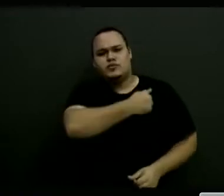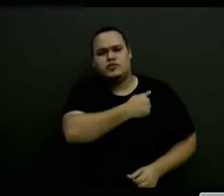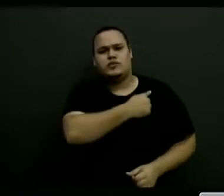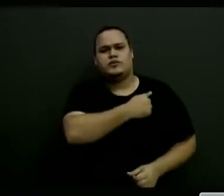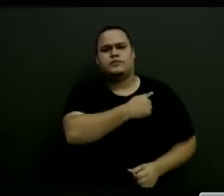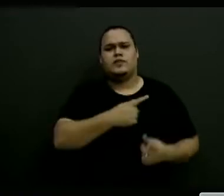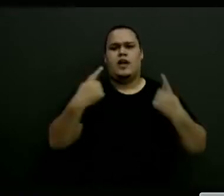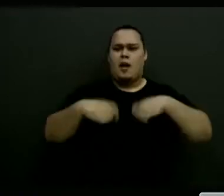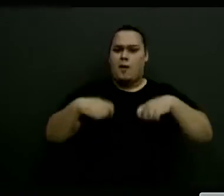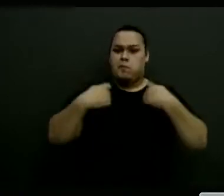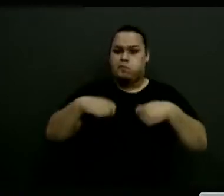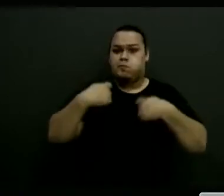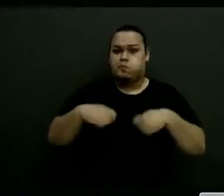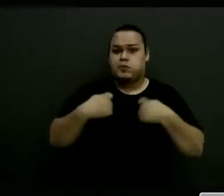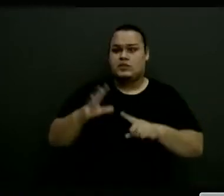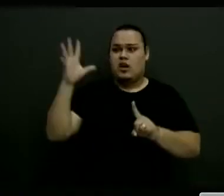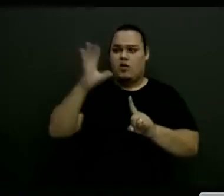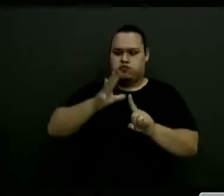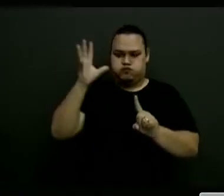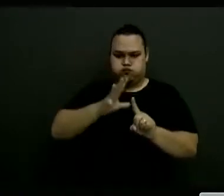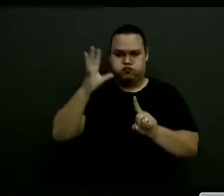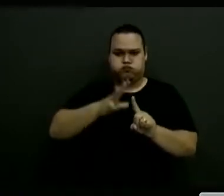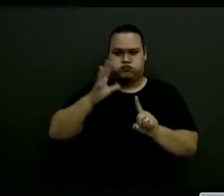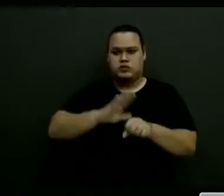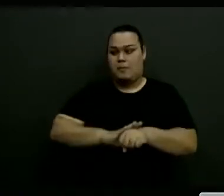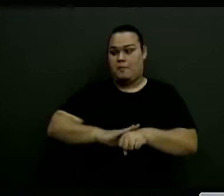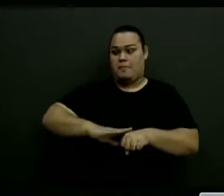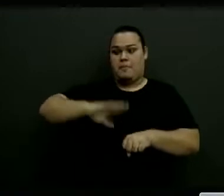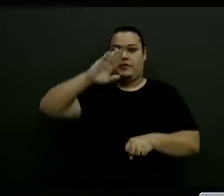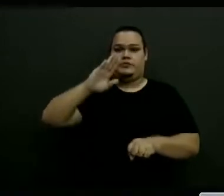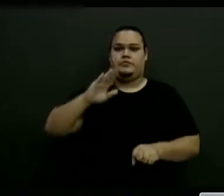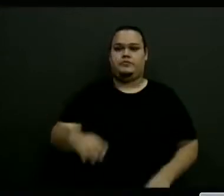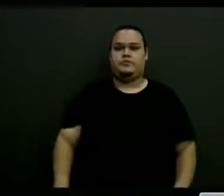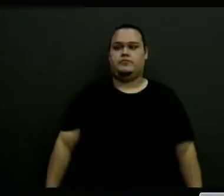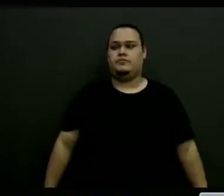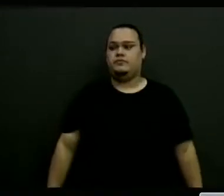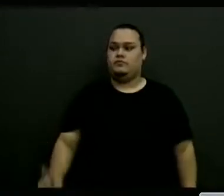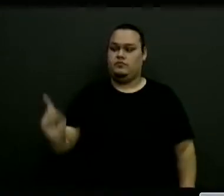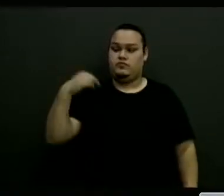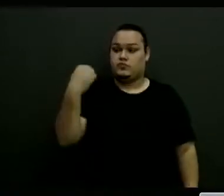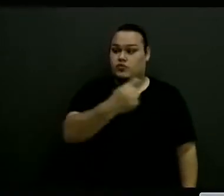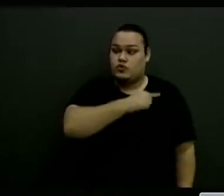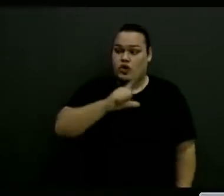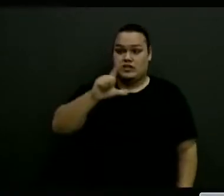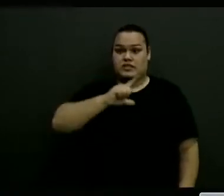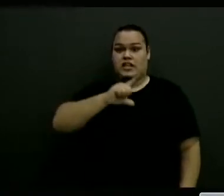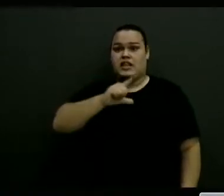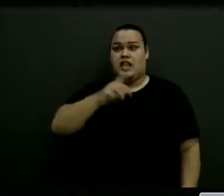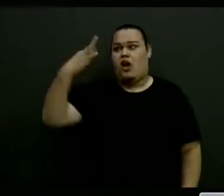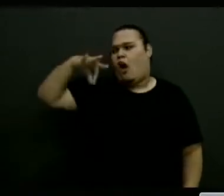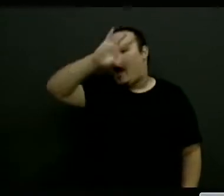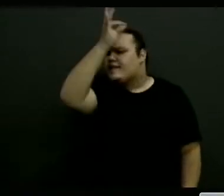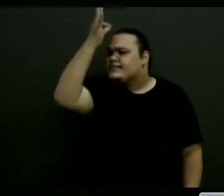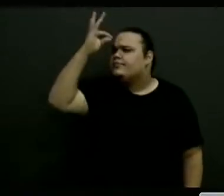para que você se mova nos dons do Espírito, no Espírito de poder, para que fluas debaixo